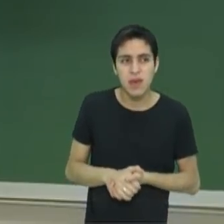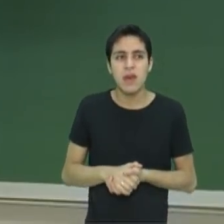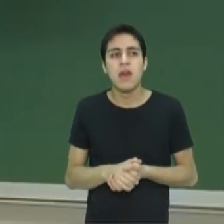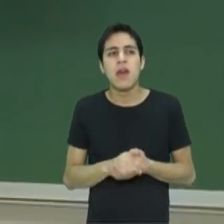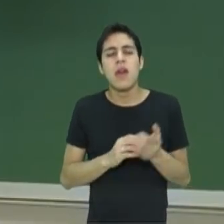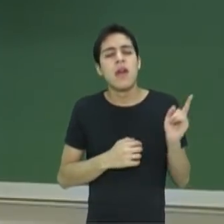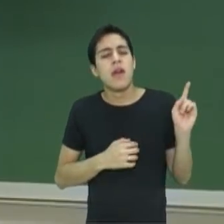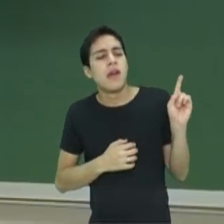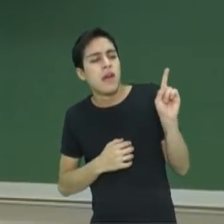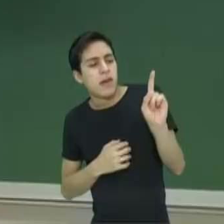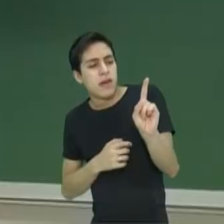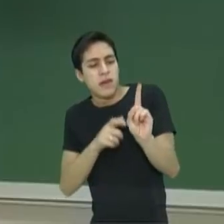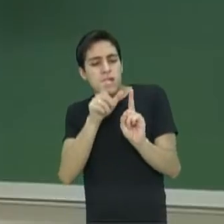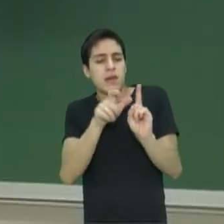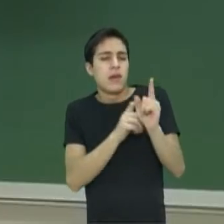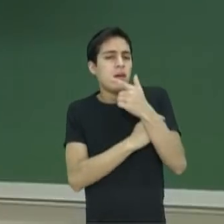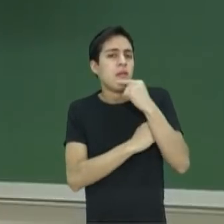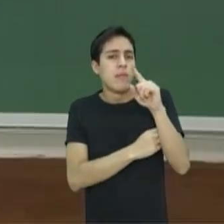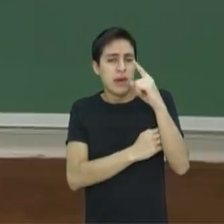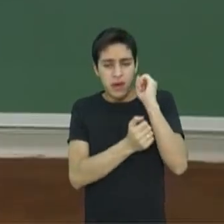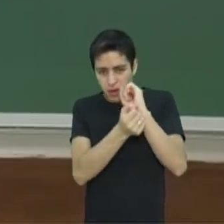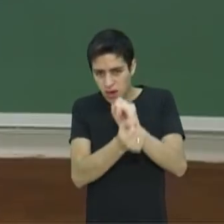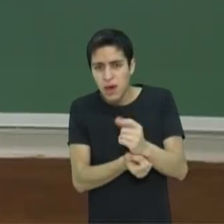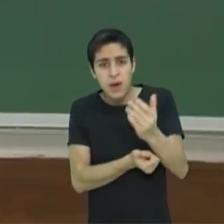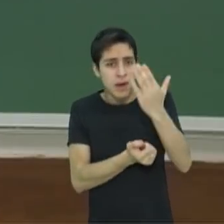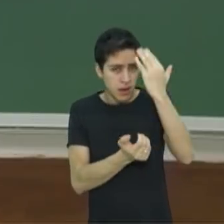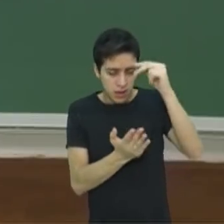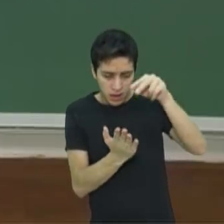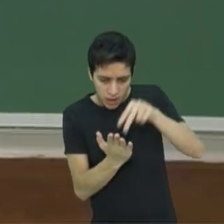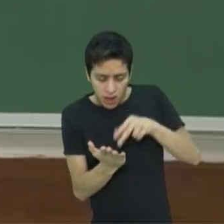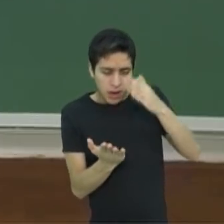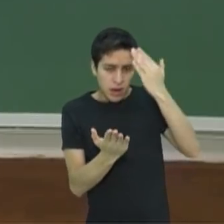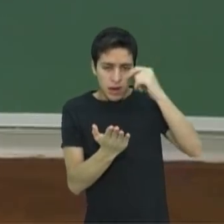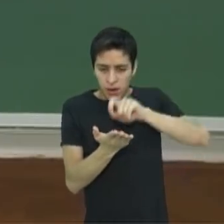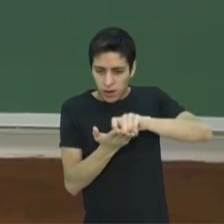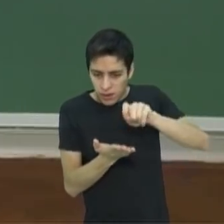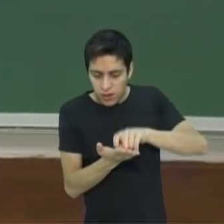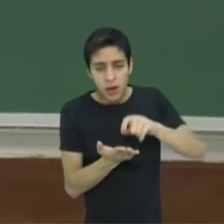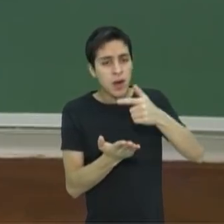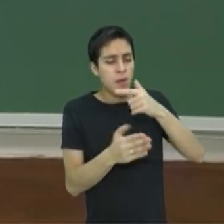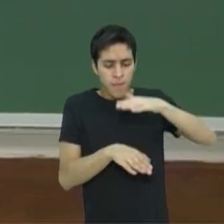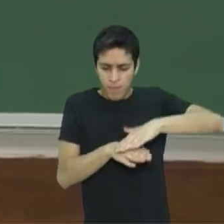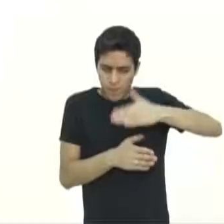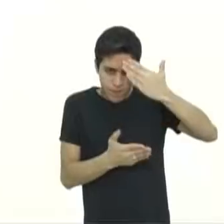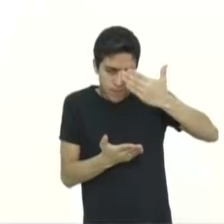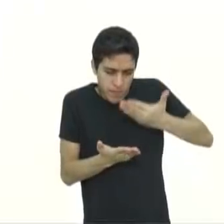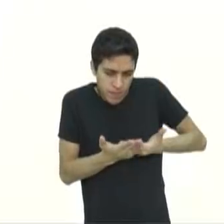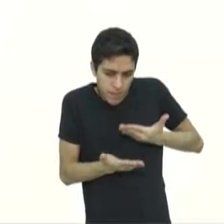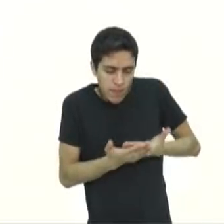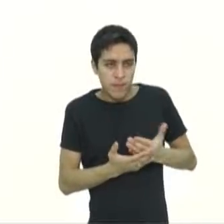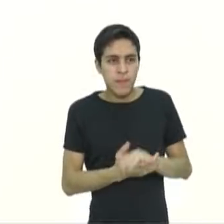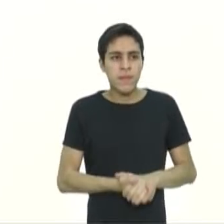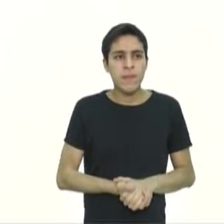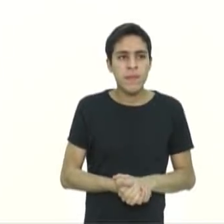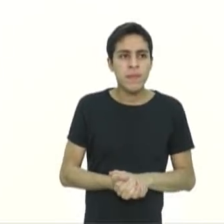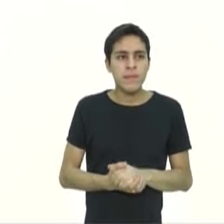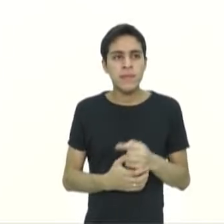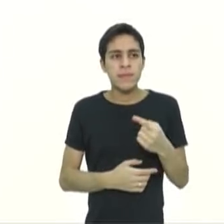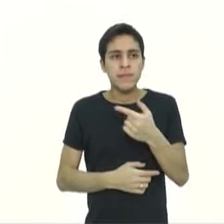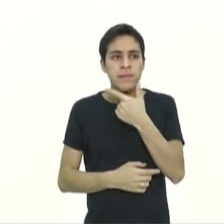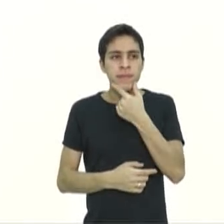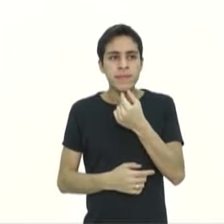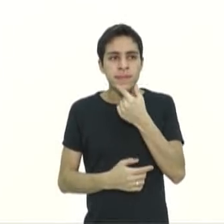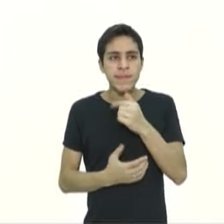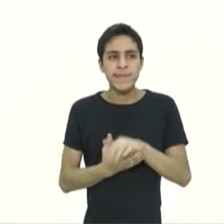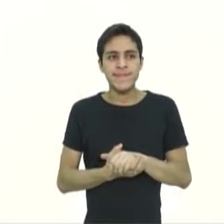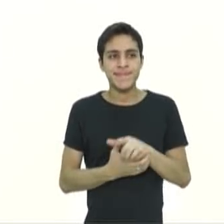esse ex-escravo alfabetizado, educado, autodidata, chamado Toussaint Louverture. E ele vai